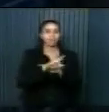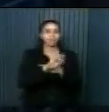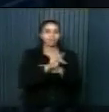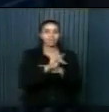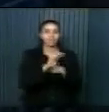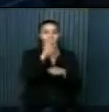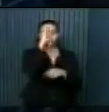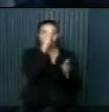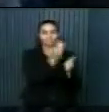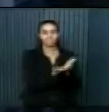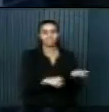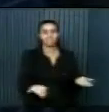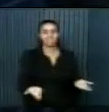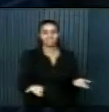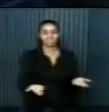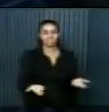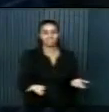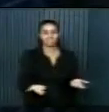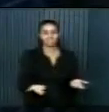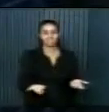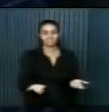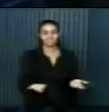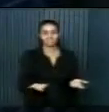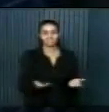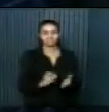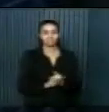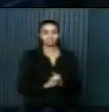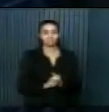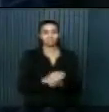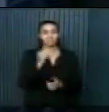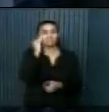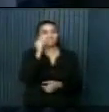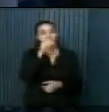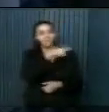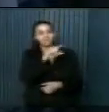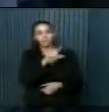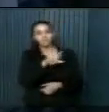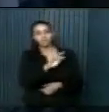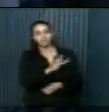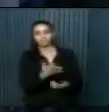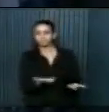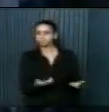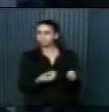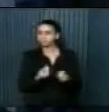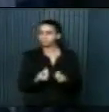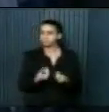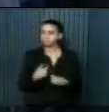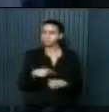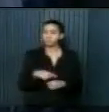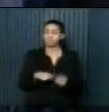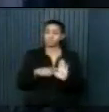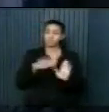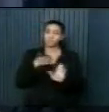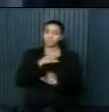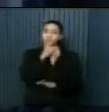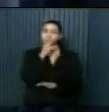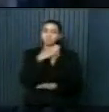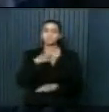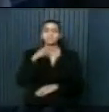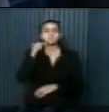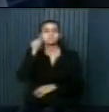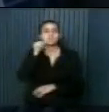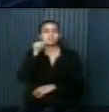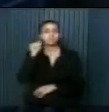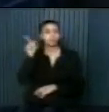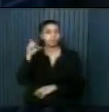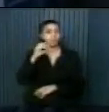tenta, portanto, burlar a lei complementar federal. E eu trago aqui como um exemplo o meu estado, Sergipe, onde